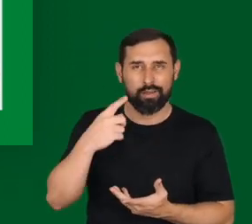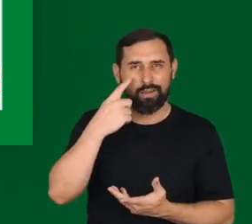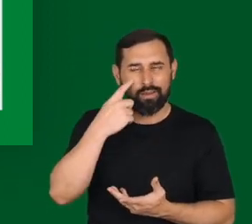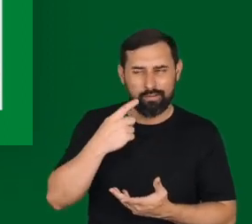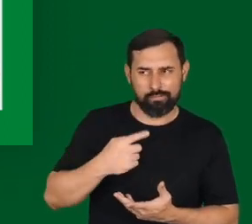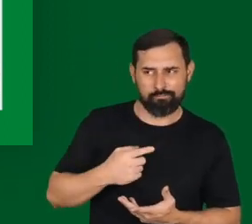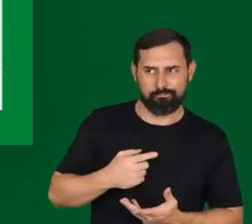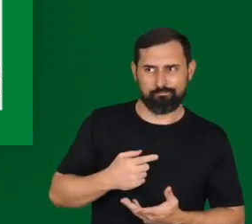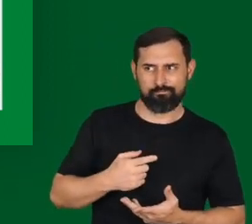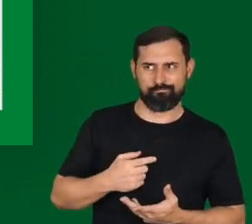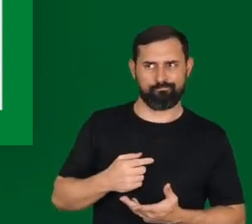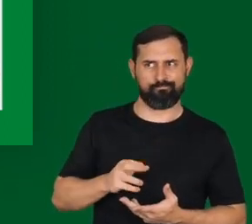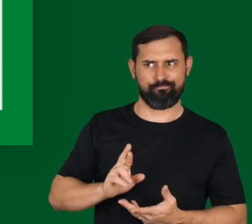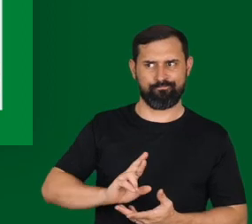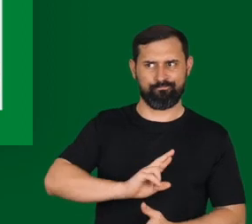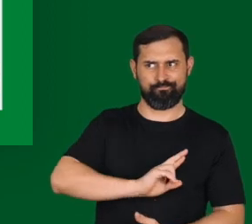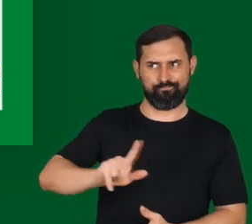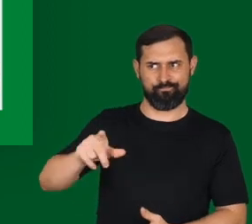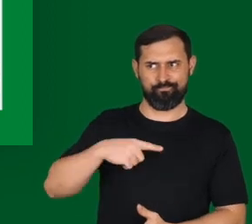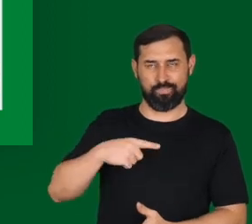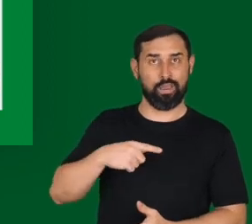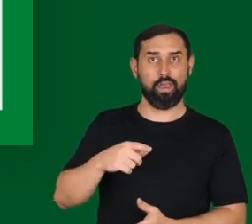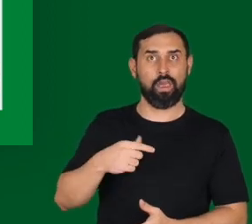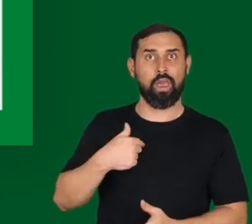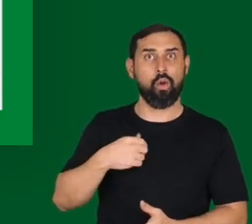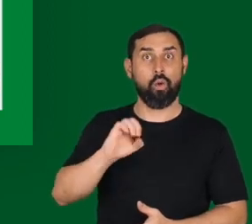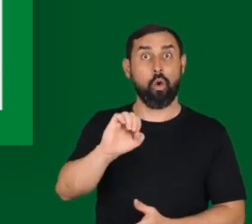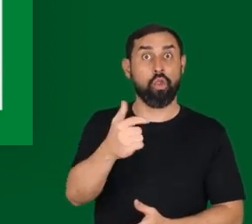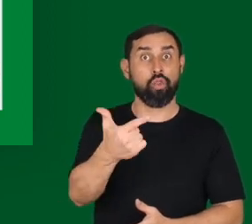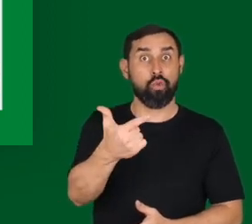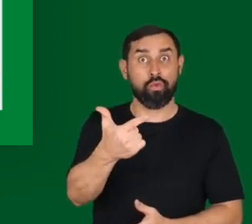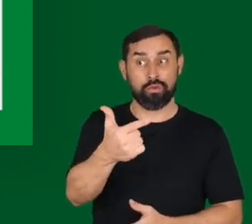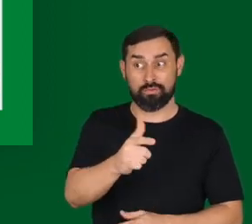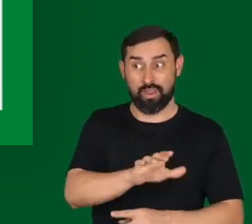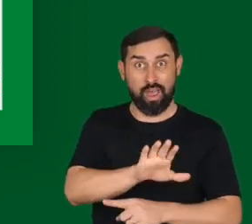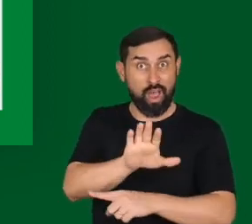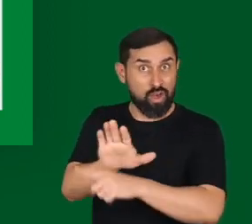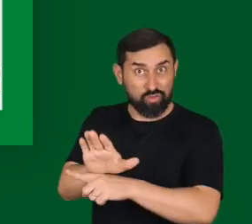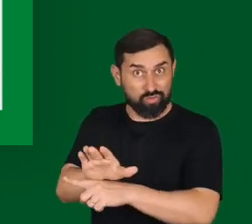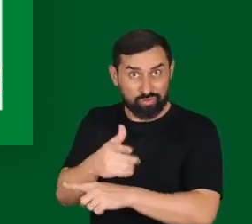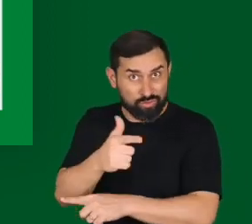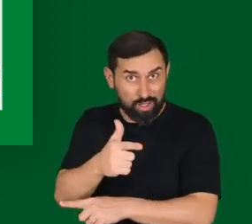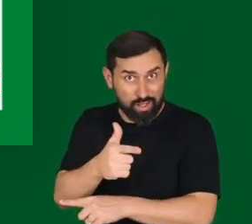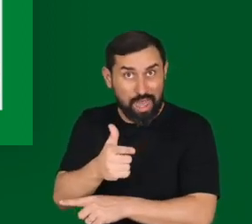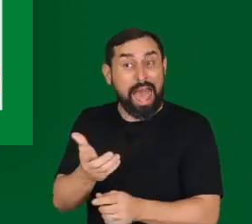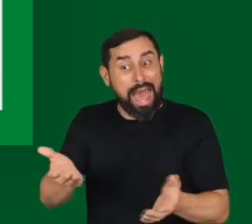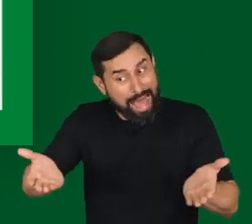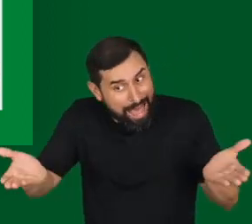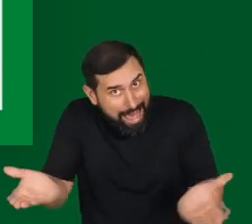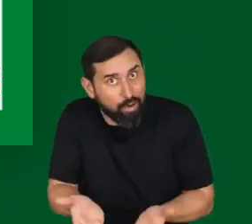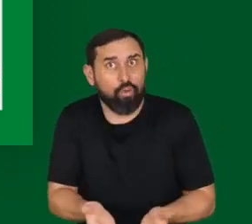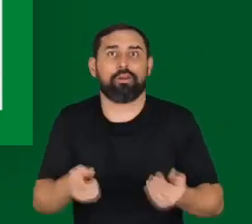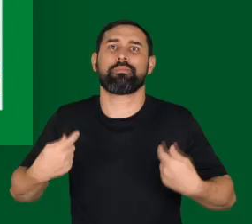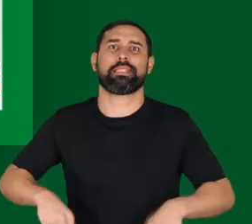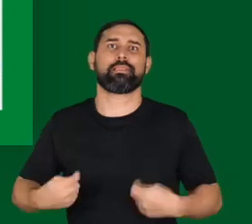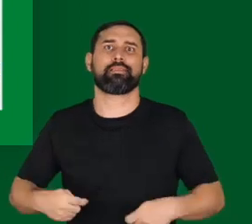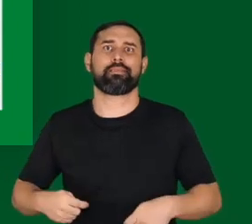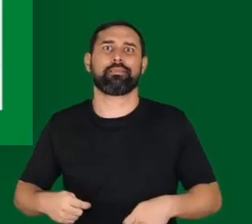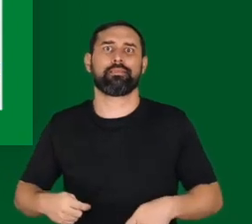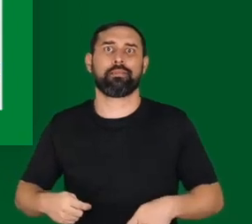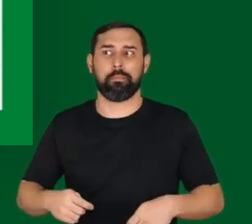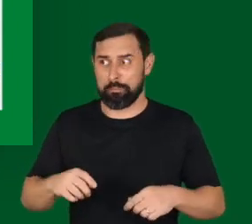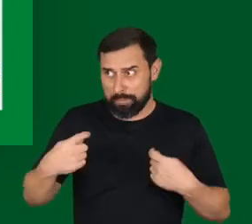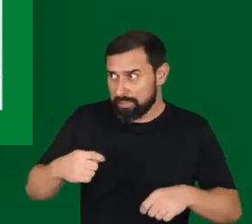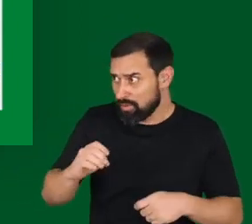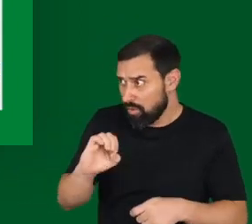alteração em algum sinal do B ali, eu já tenho, se eu não coloquei oxigênio ainda no ar, nesse B eu